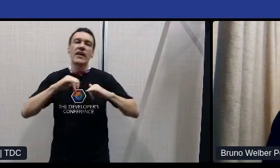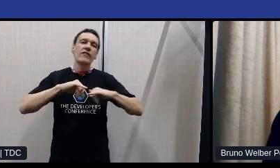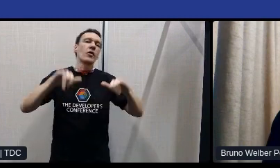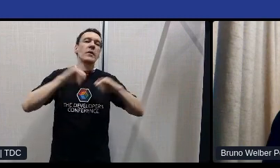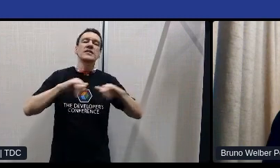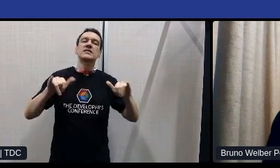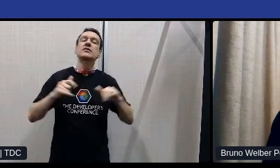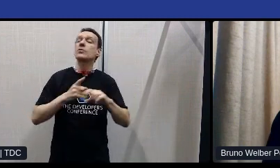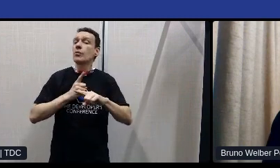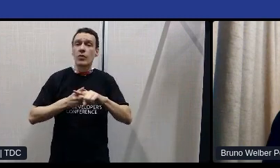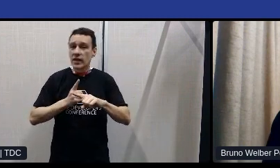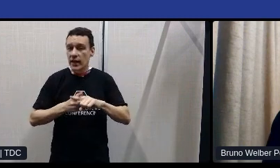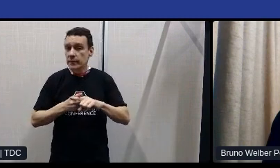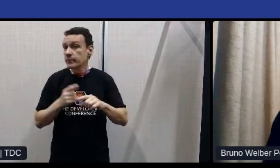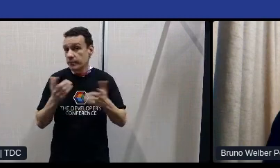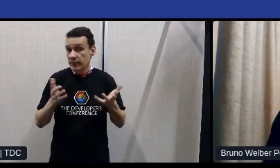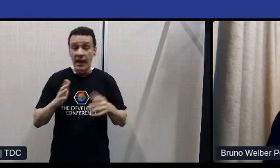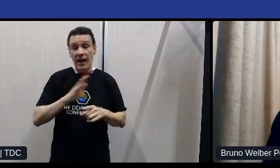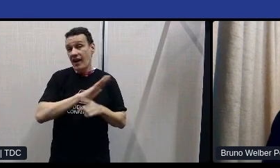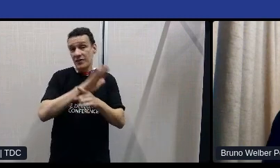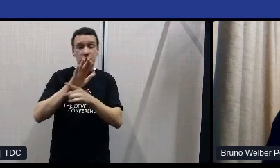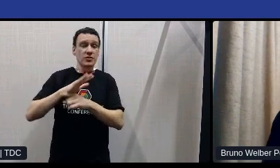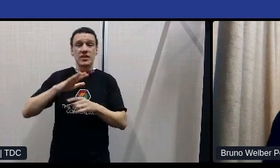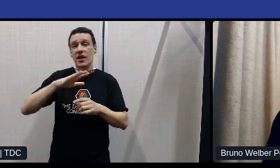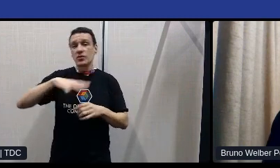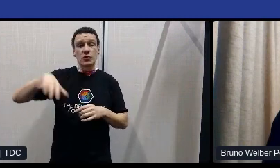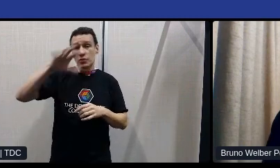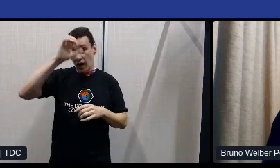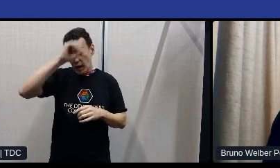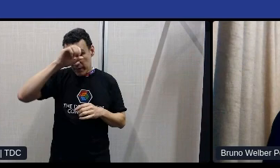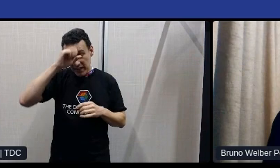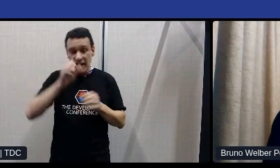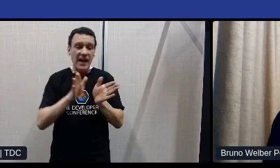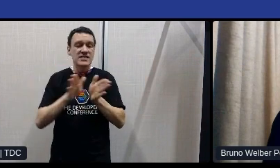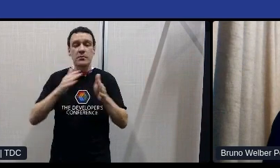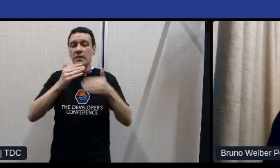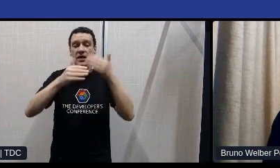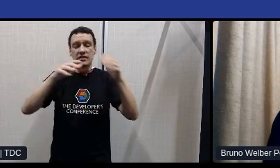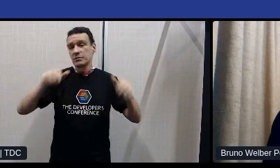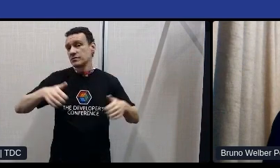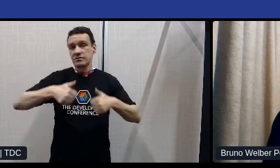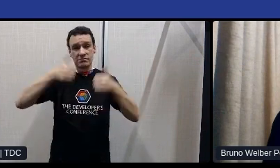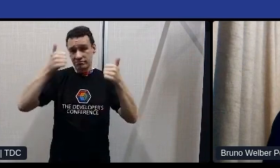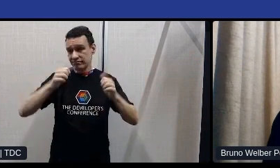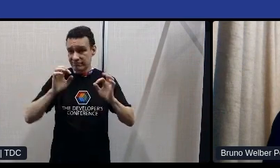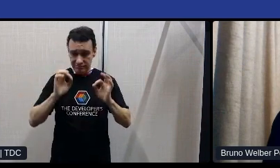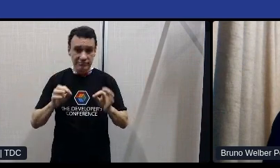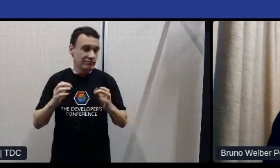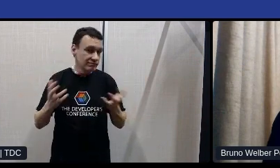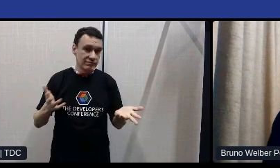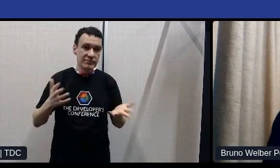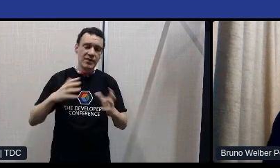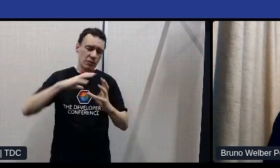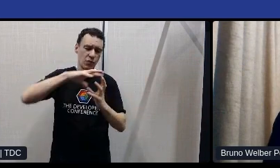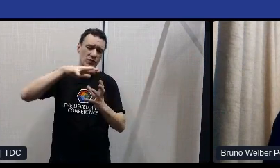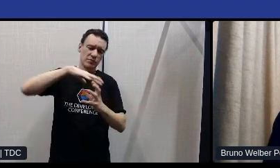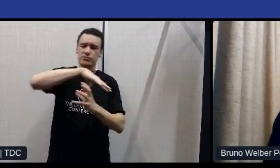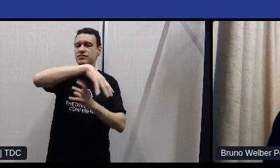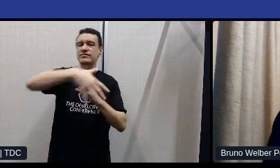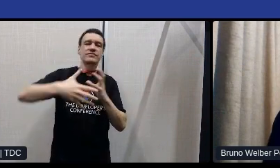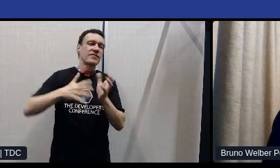fazer realmente um mundo mais acessível, né. A gente levar acessibilidade para os 4 cantos e fortalecer cada vez mais o acesso dos